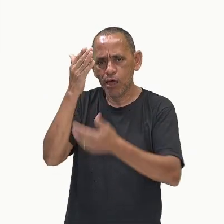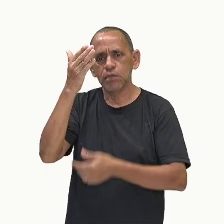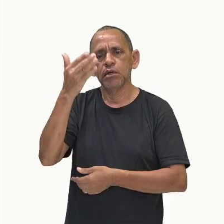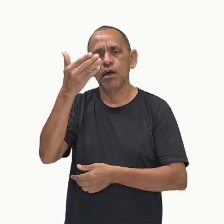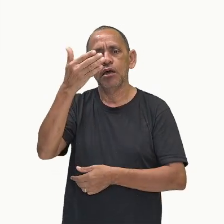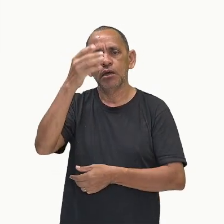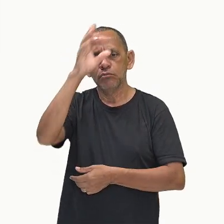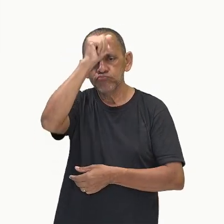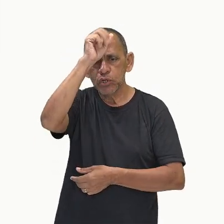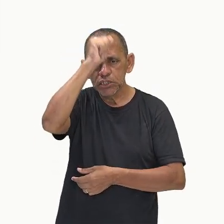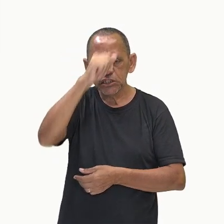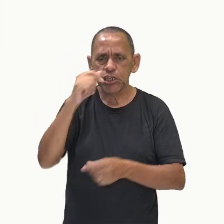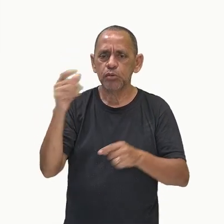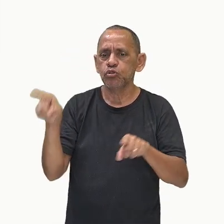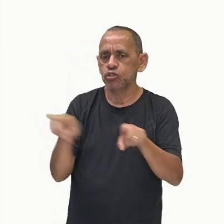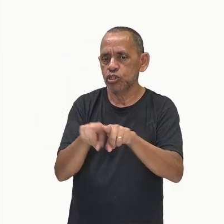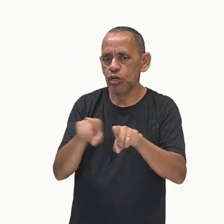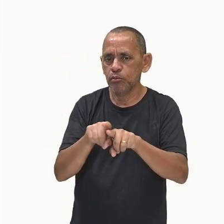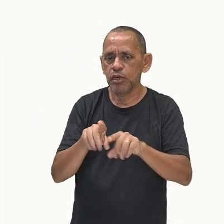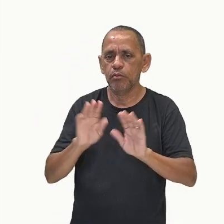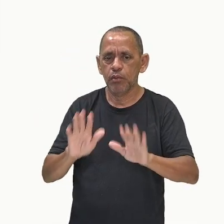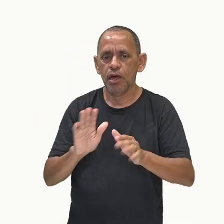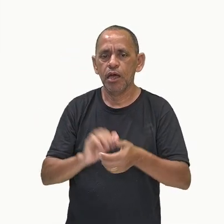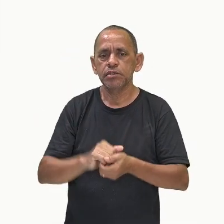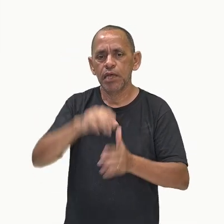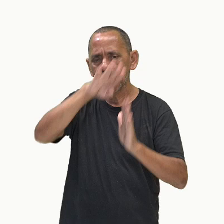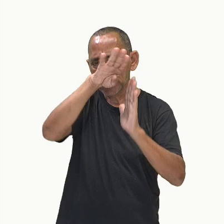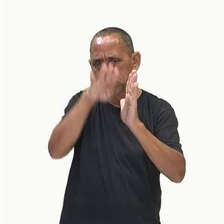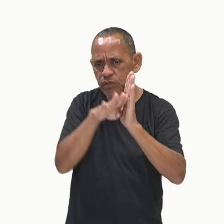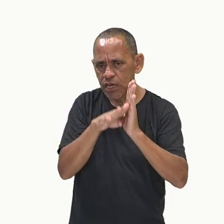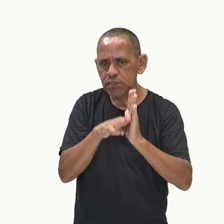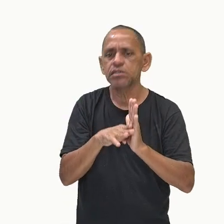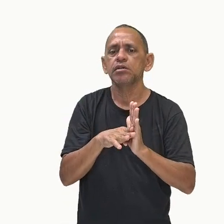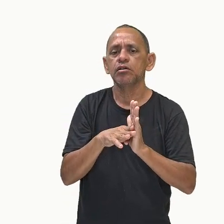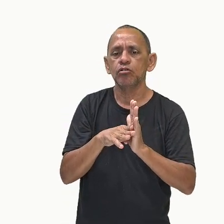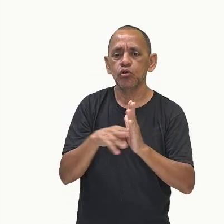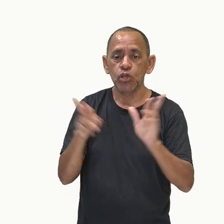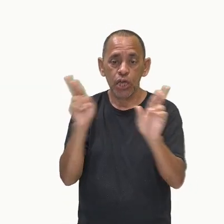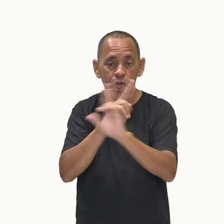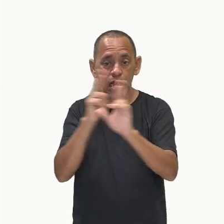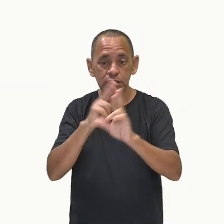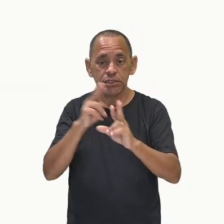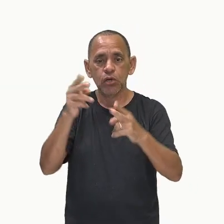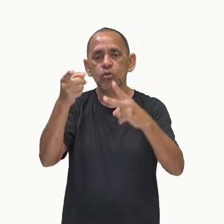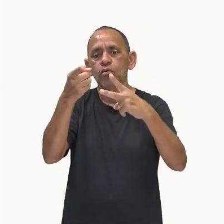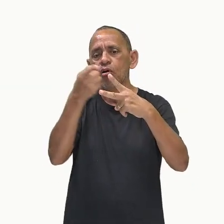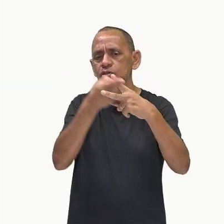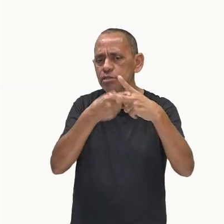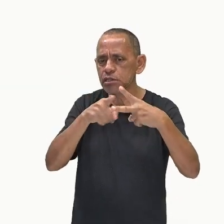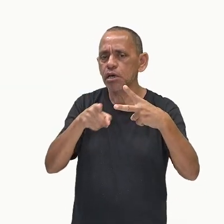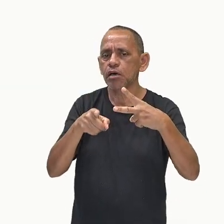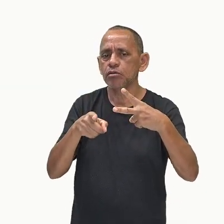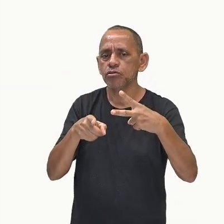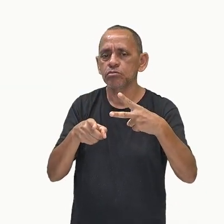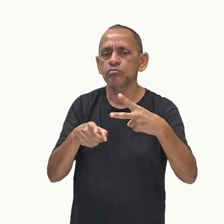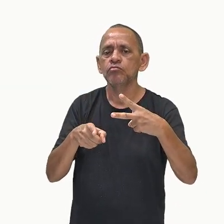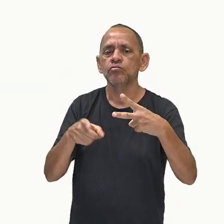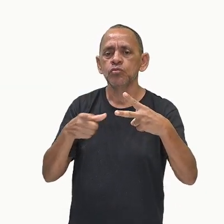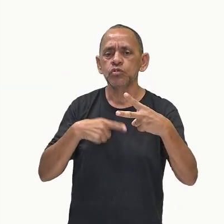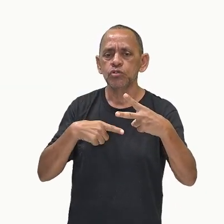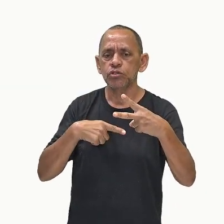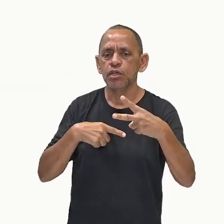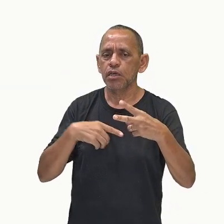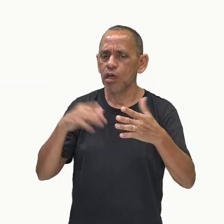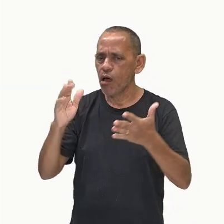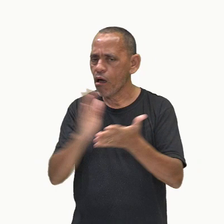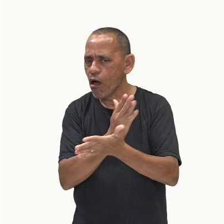lados e também da sua classificação em relação aos seus ângulos. Então, essas duas definições aqui são muito importantes. Beleza. Vai